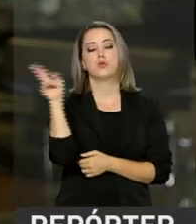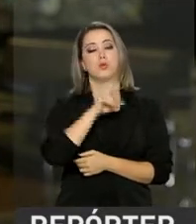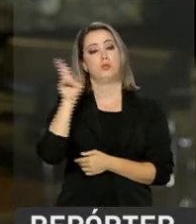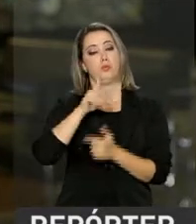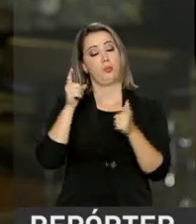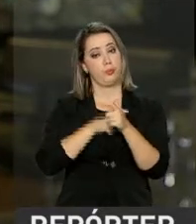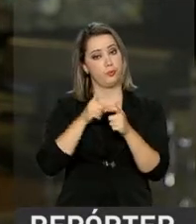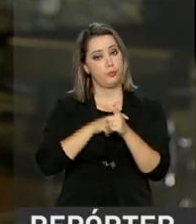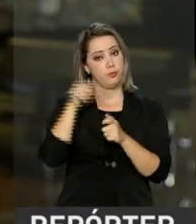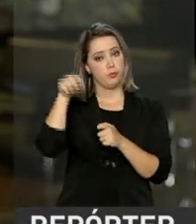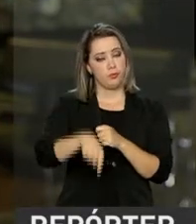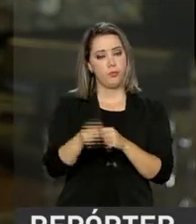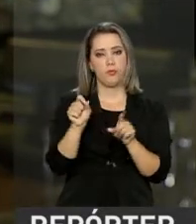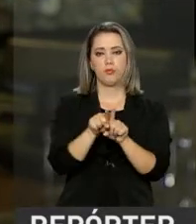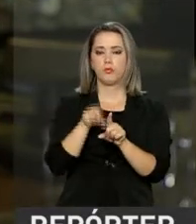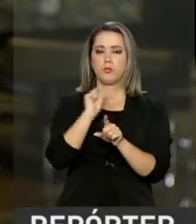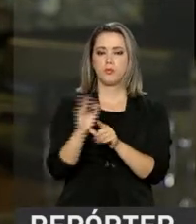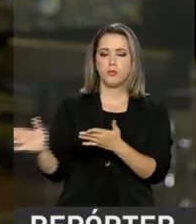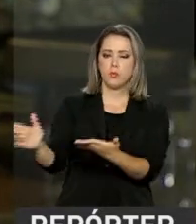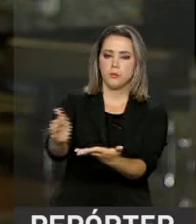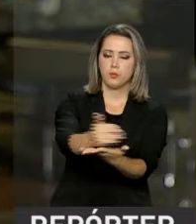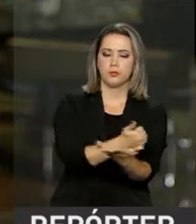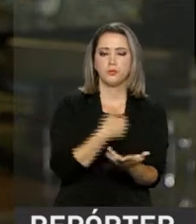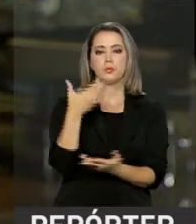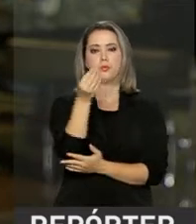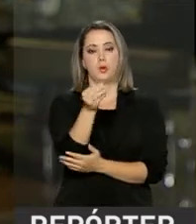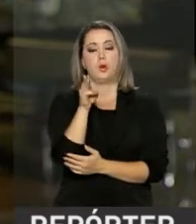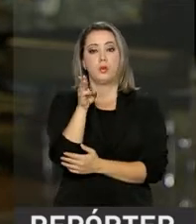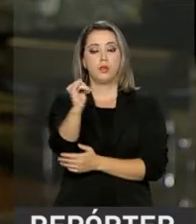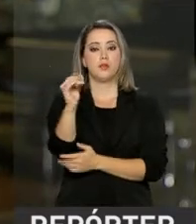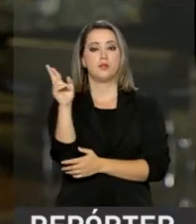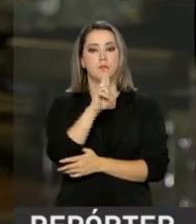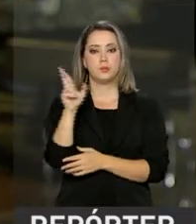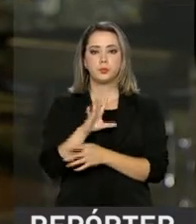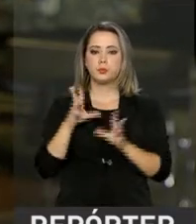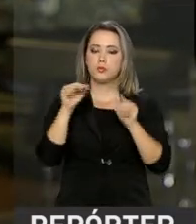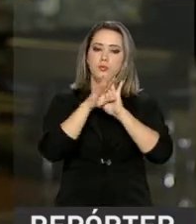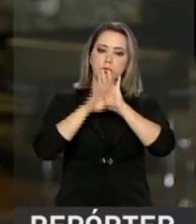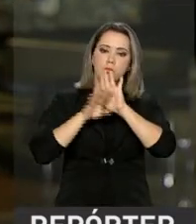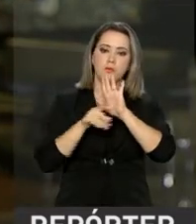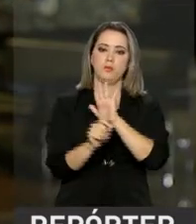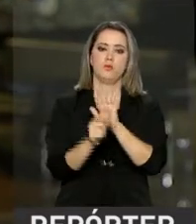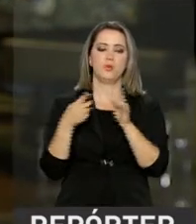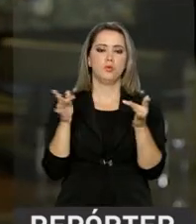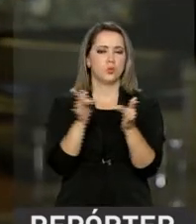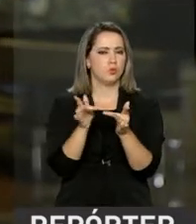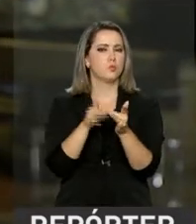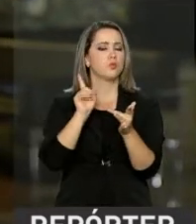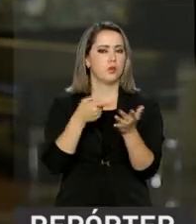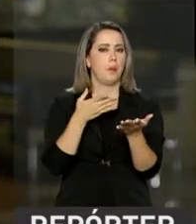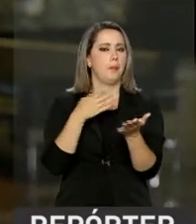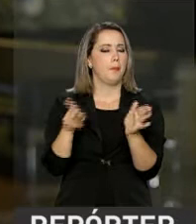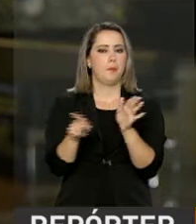só neste ano a previsão é que sejam arrecadados 10 bilhões de reais todo o processo de adesão será feito